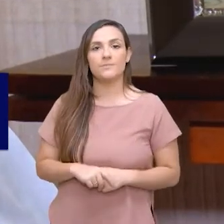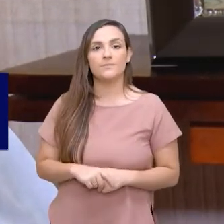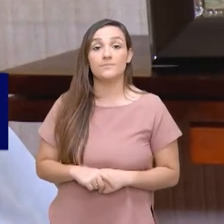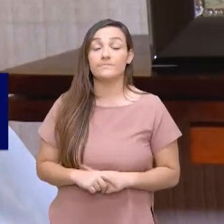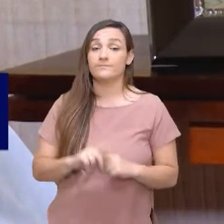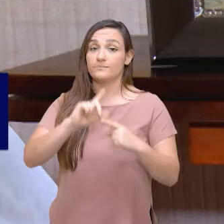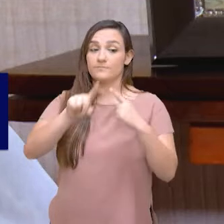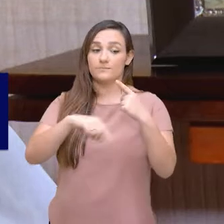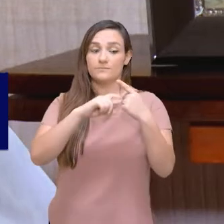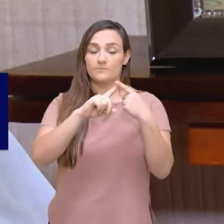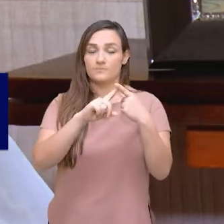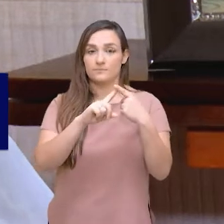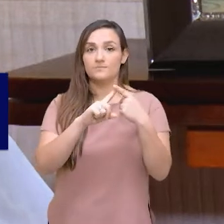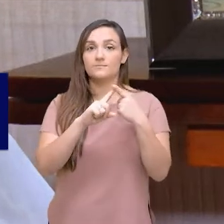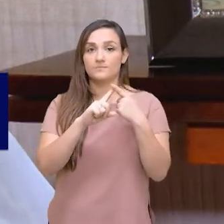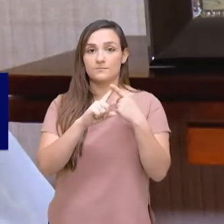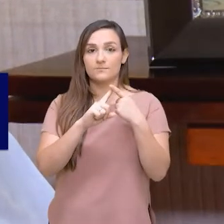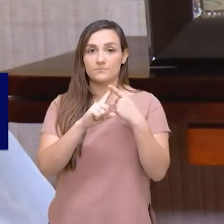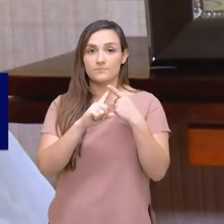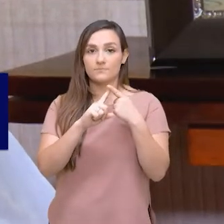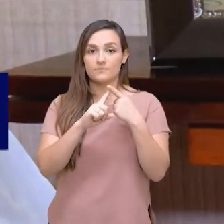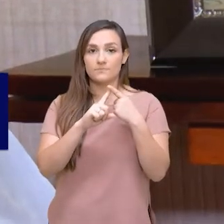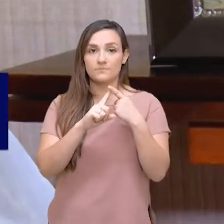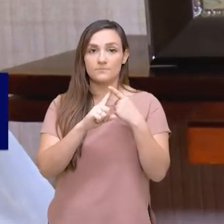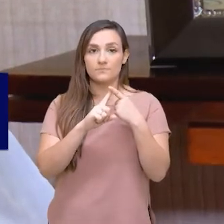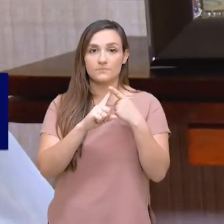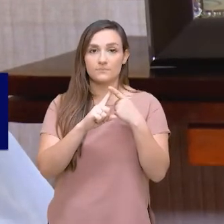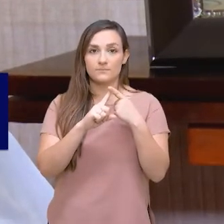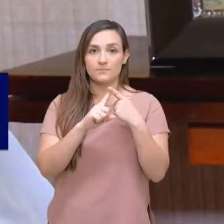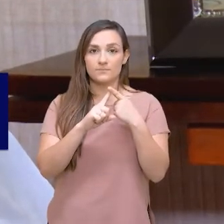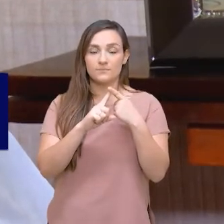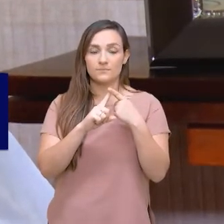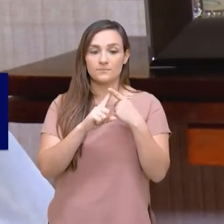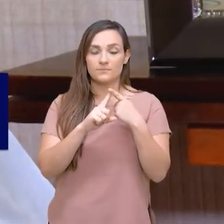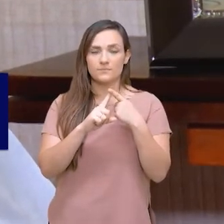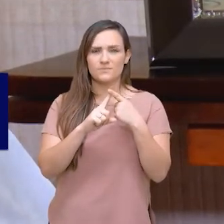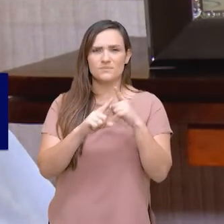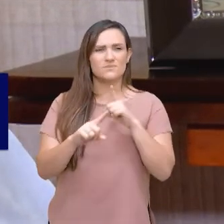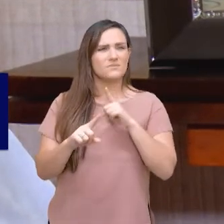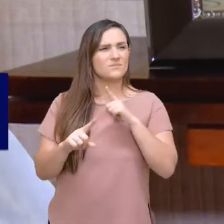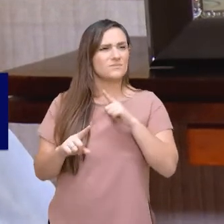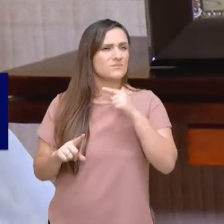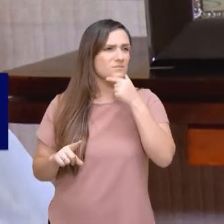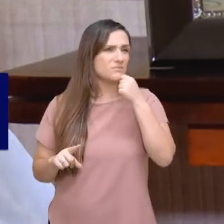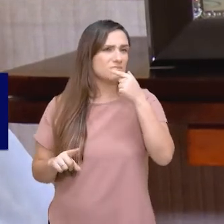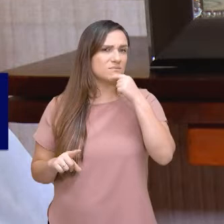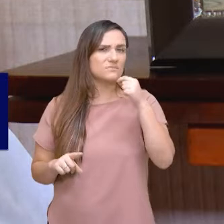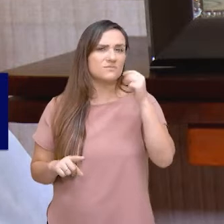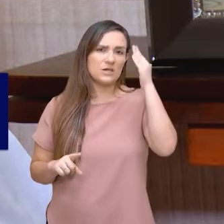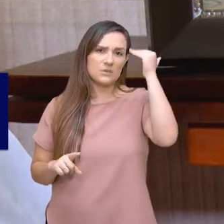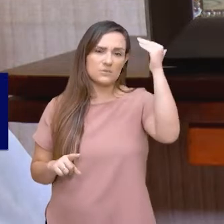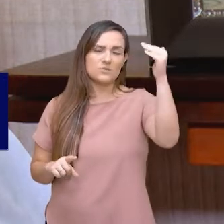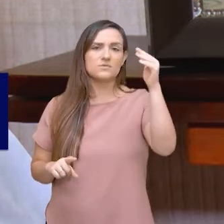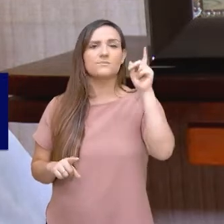A primeira foi de um pensador e filósofo americano,